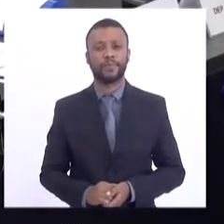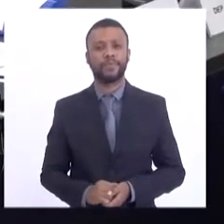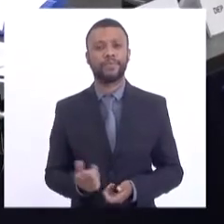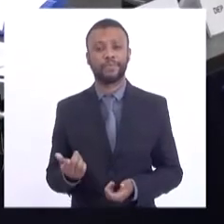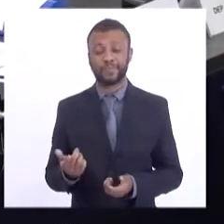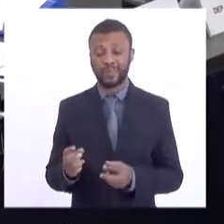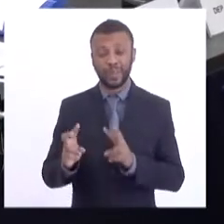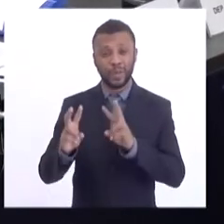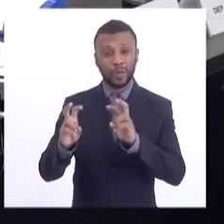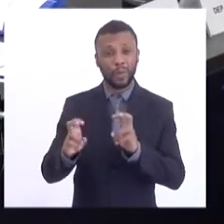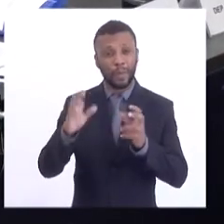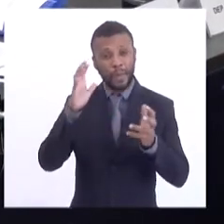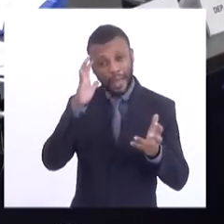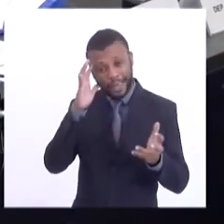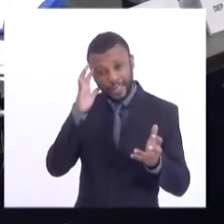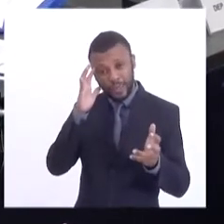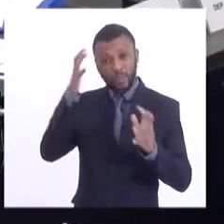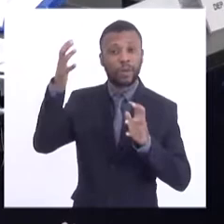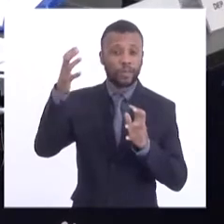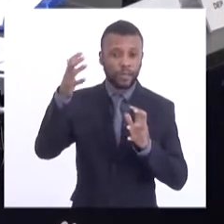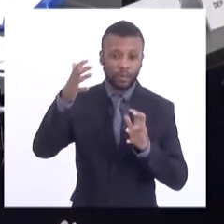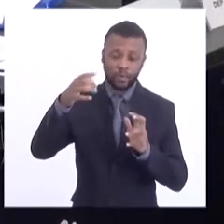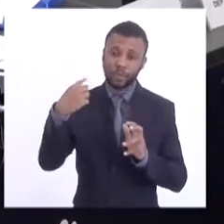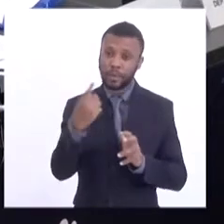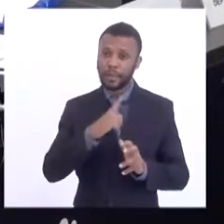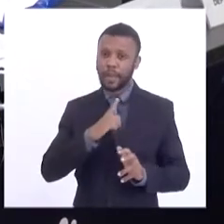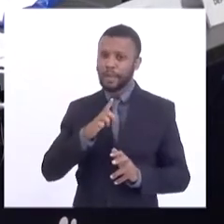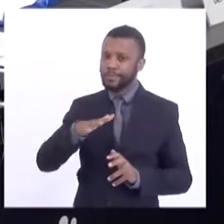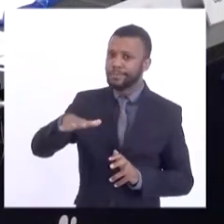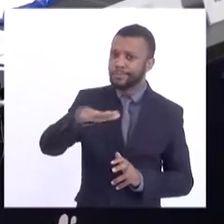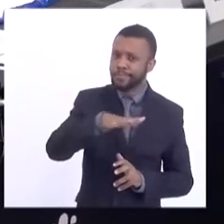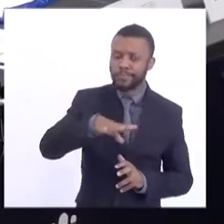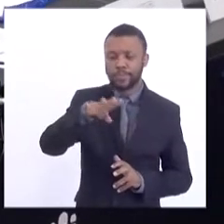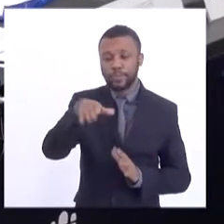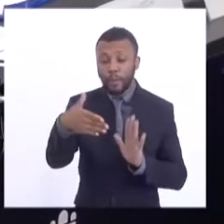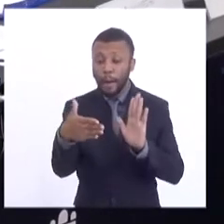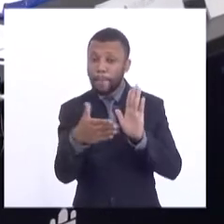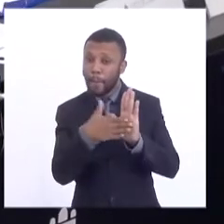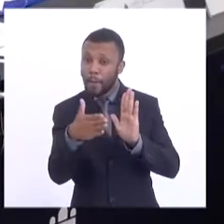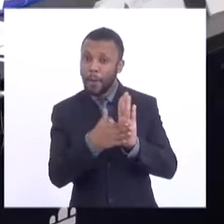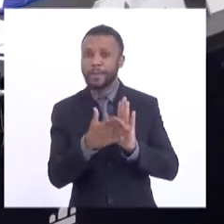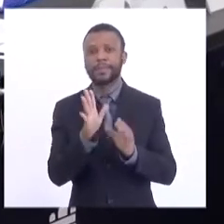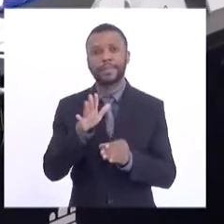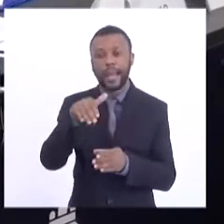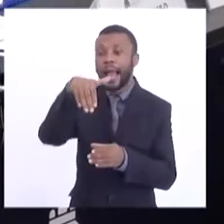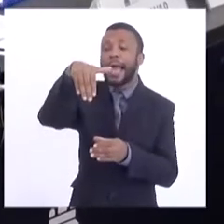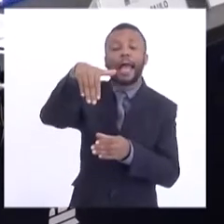situações que temos no ano Lei Eleitoral de uma agenda eleitoral também